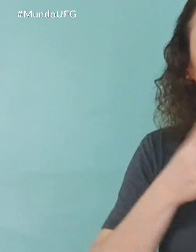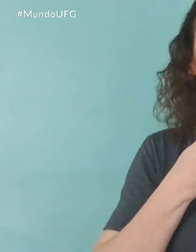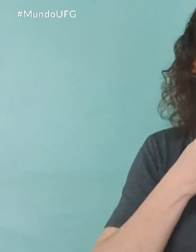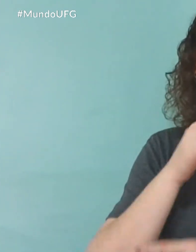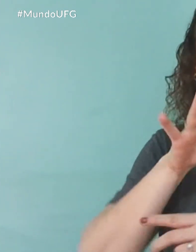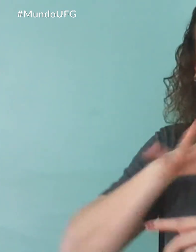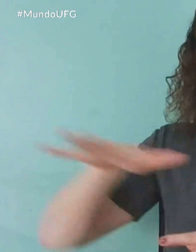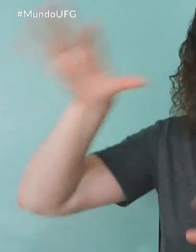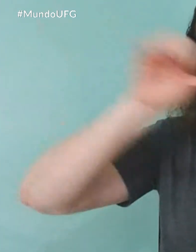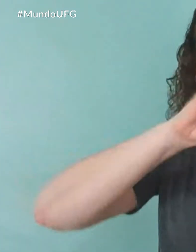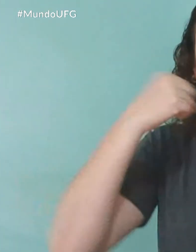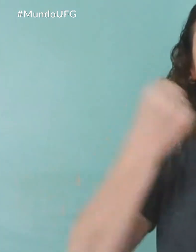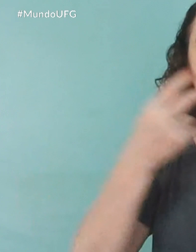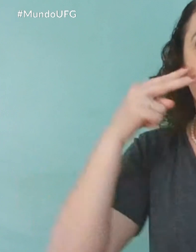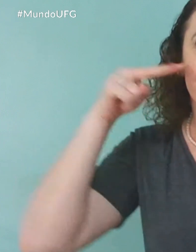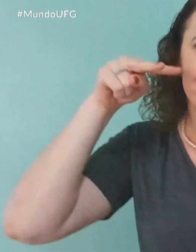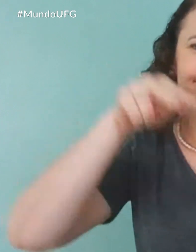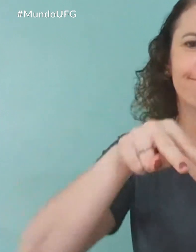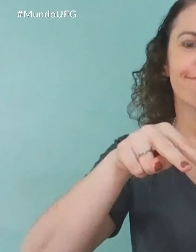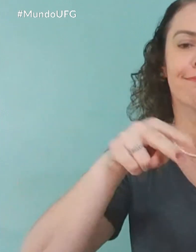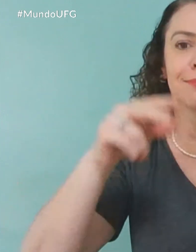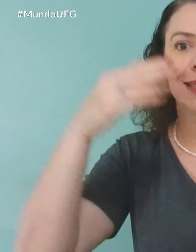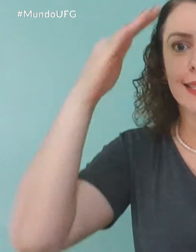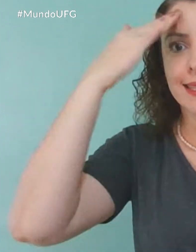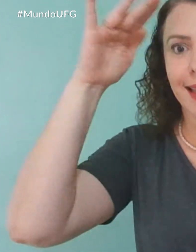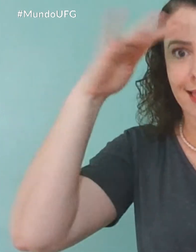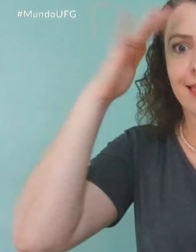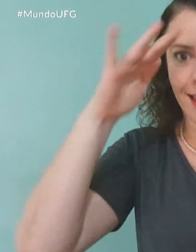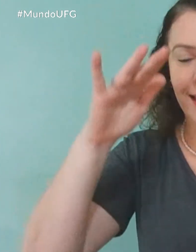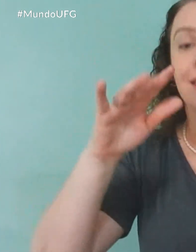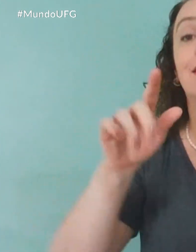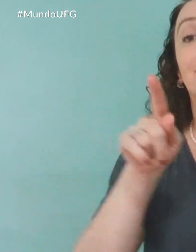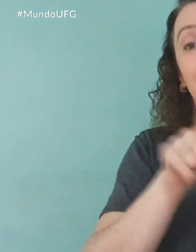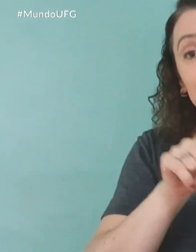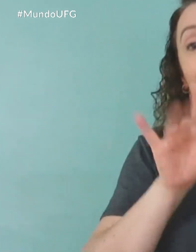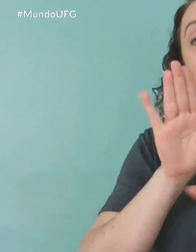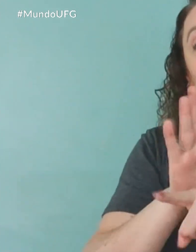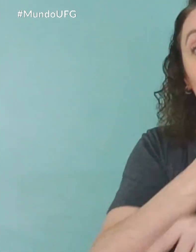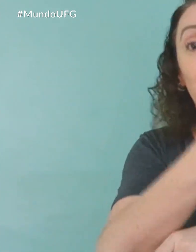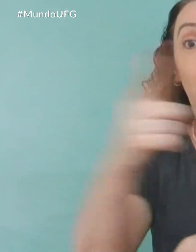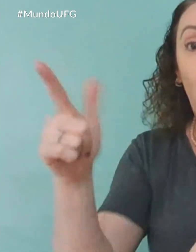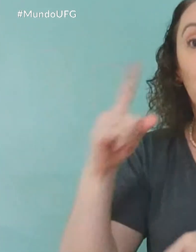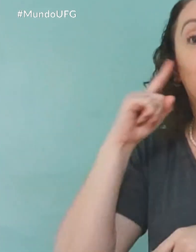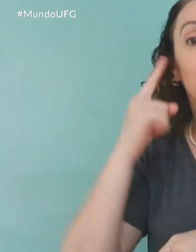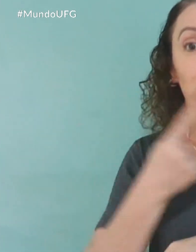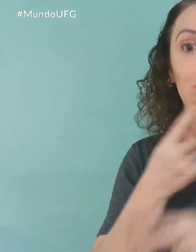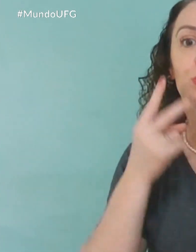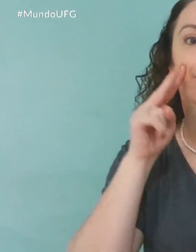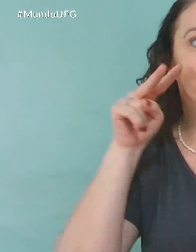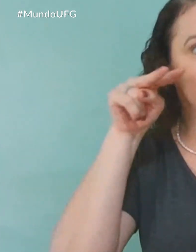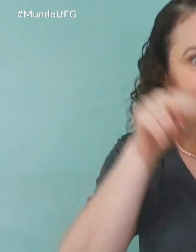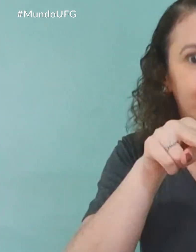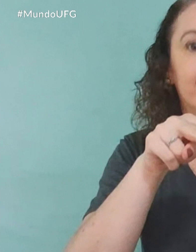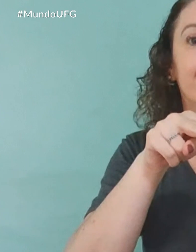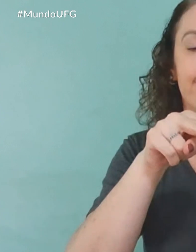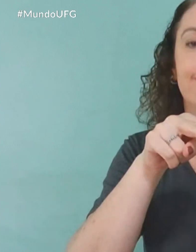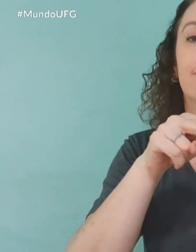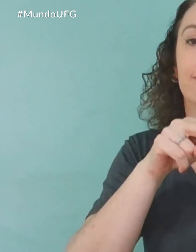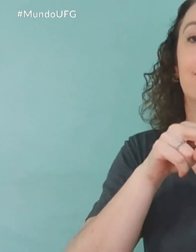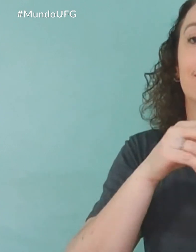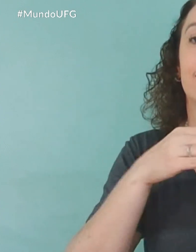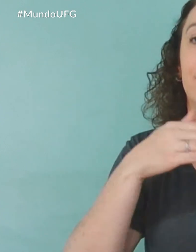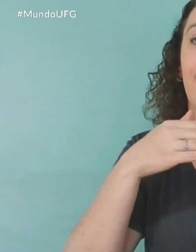trouxemos uma visibilidade muito grande para a sociedade quanto à língua de sinais, né?